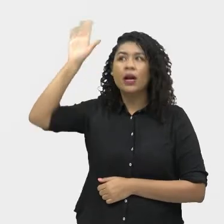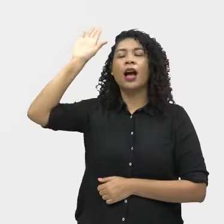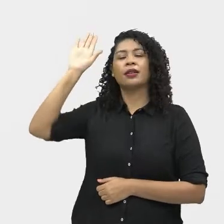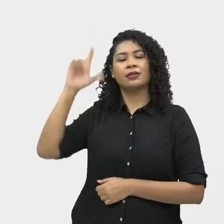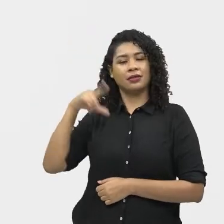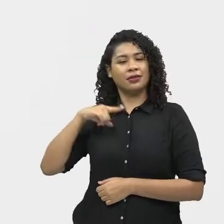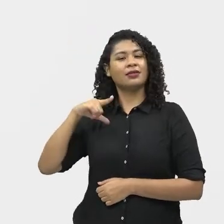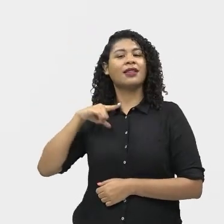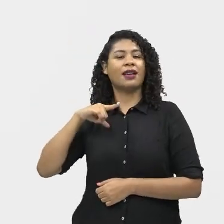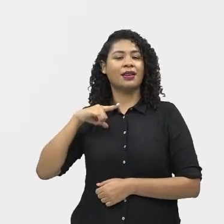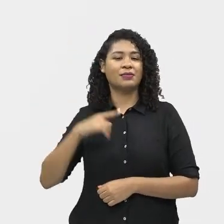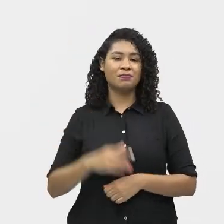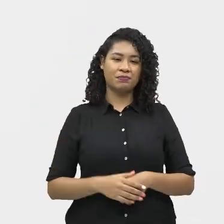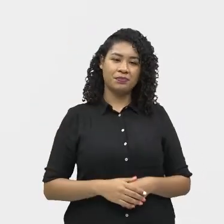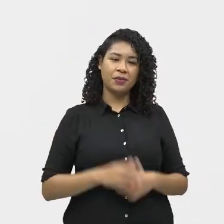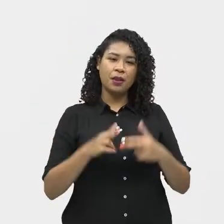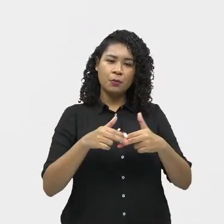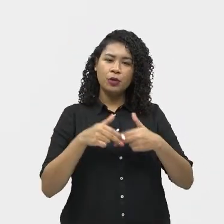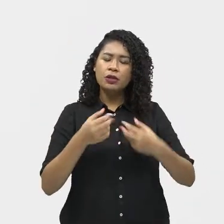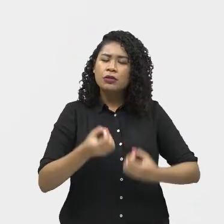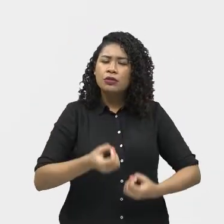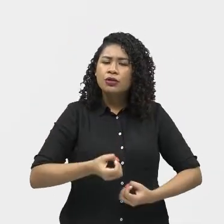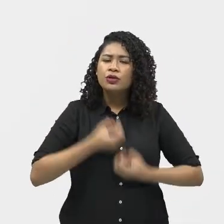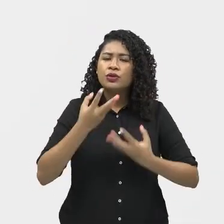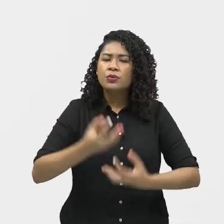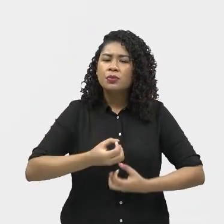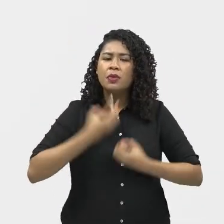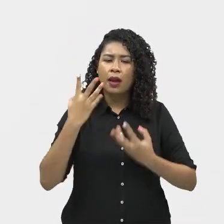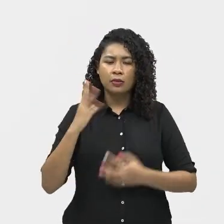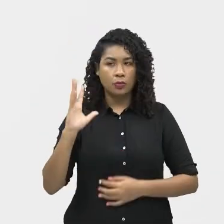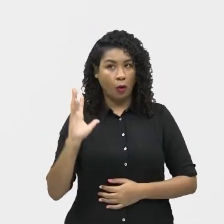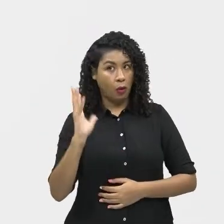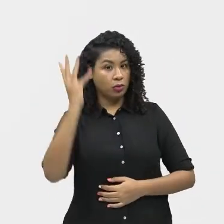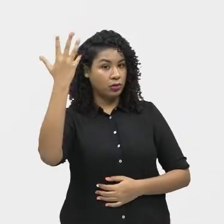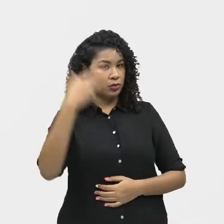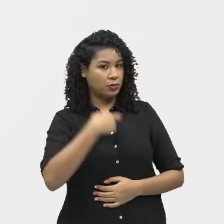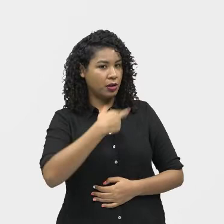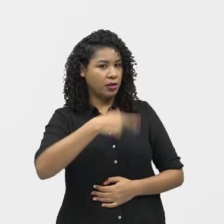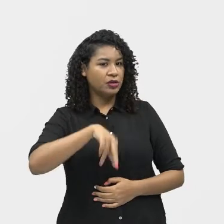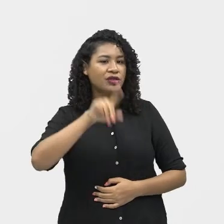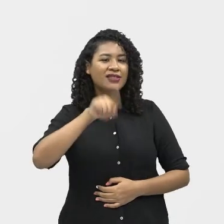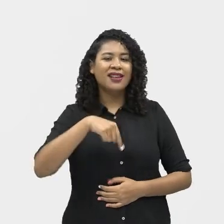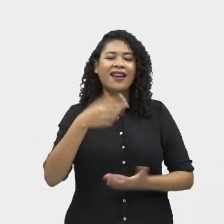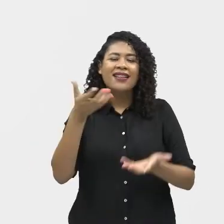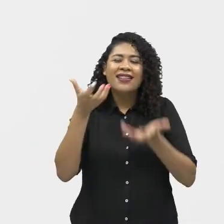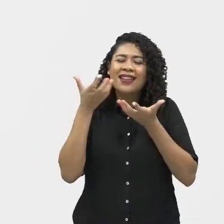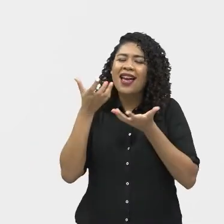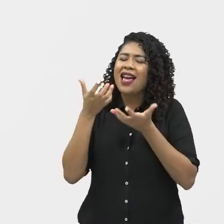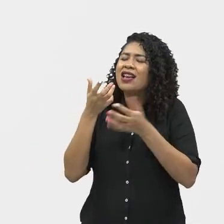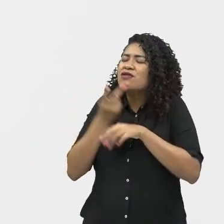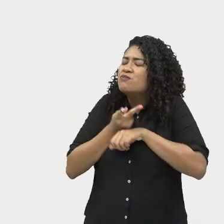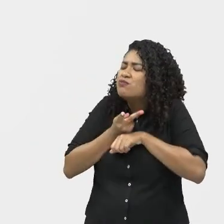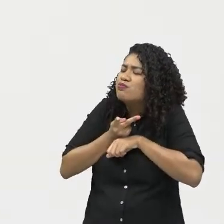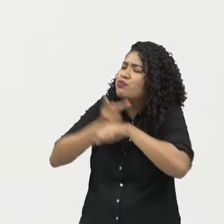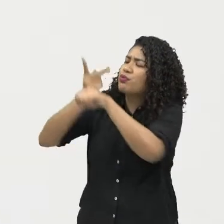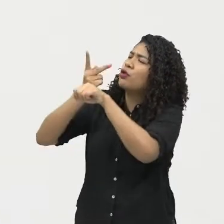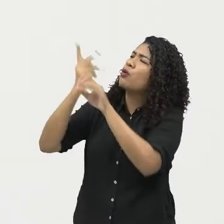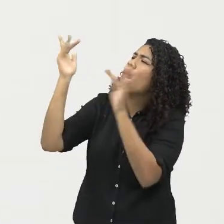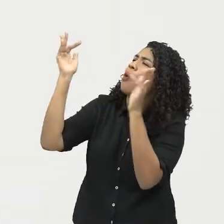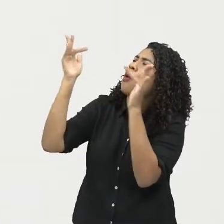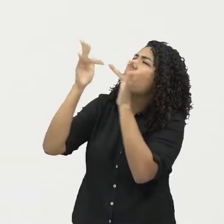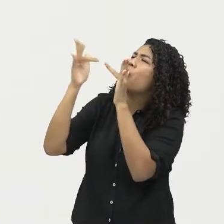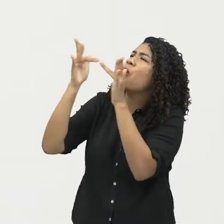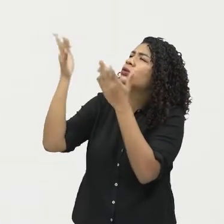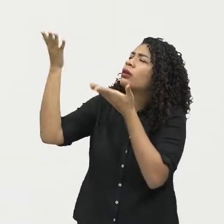uma expressão que busca um autêntico relacionamento com o transcendente. Olha só o